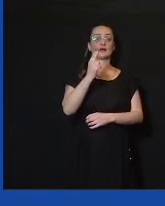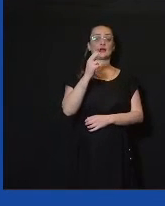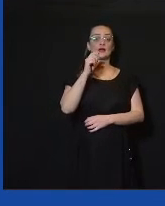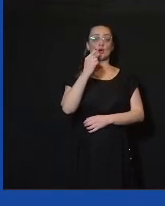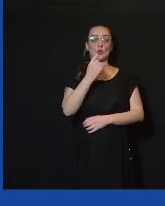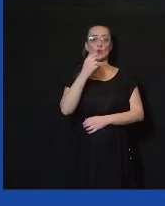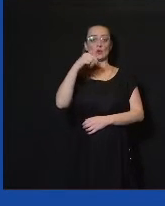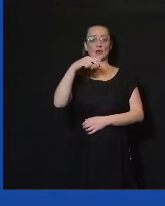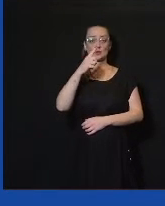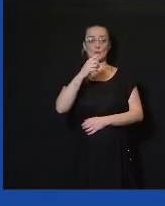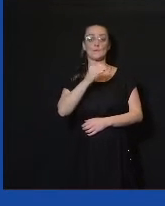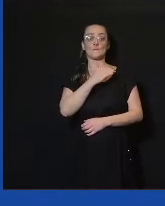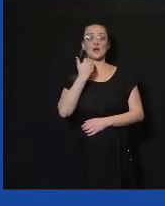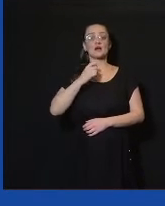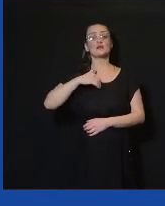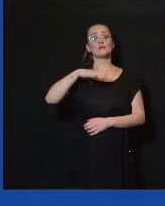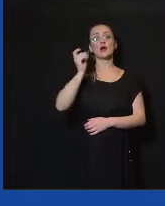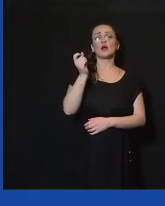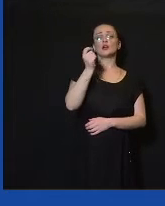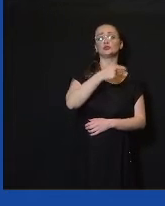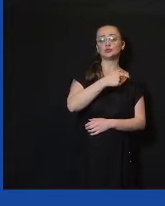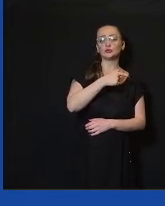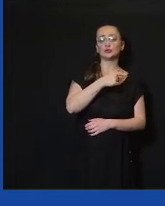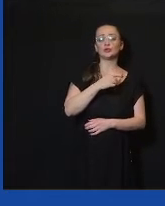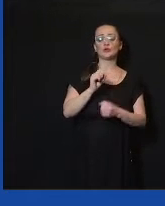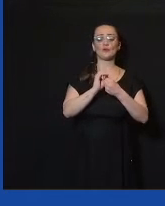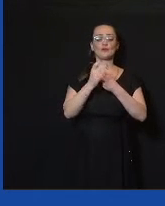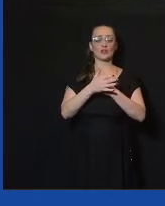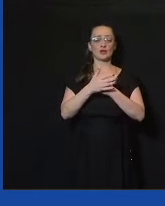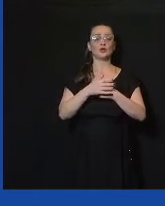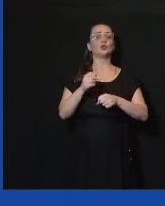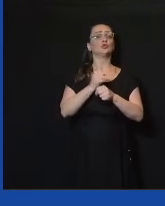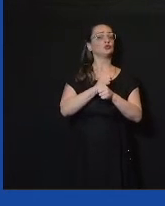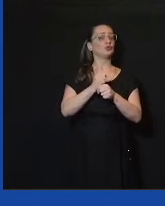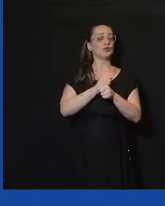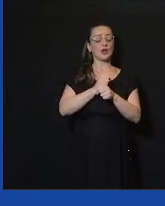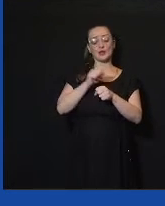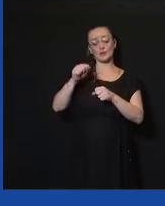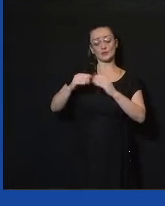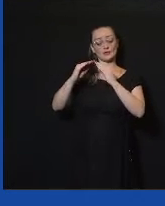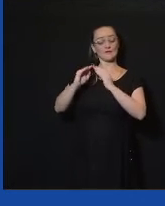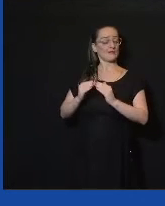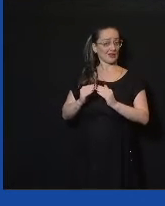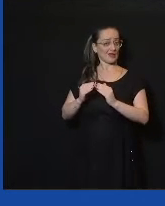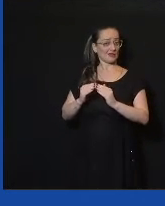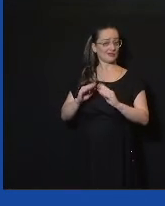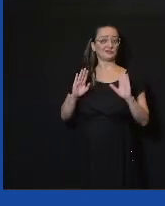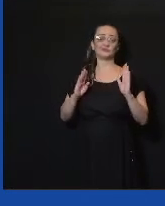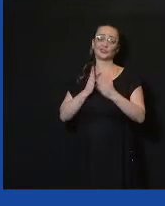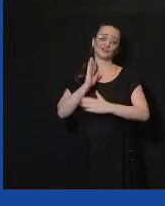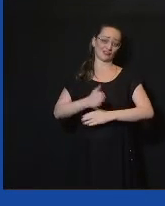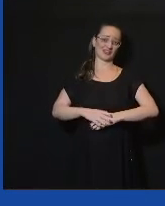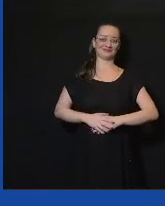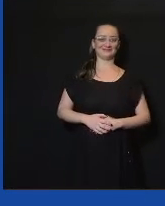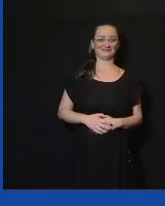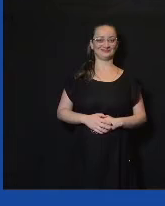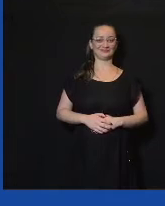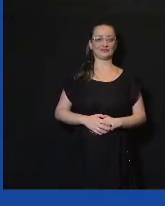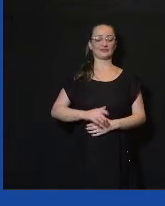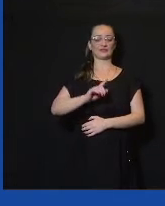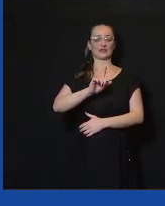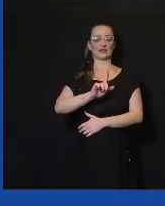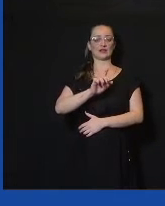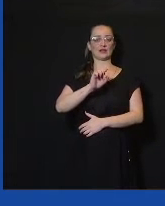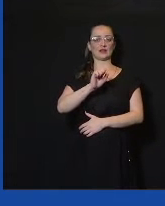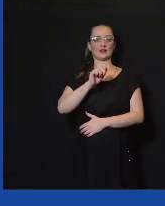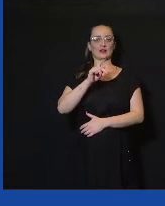que o Covid e todos os anos isso acontece e o periférico favelado ele enfrenta isso, né? A leptospirose ele enfrenta